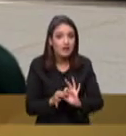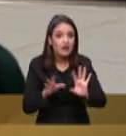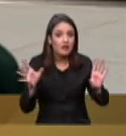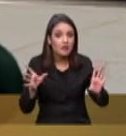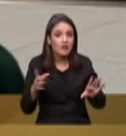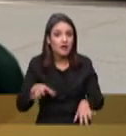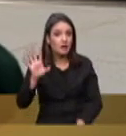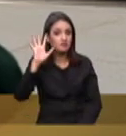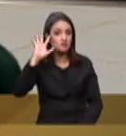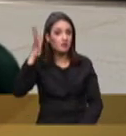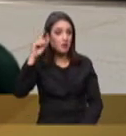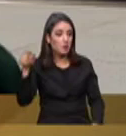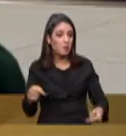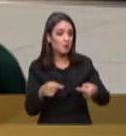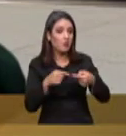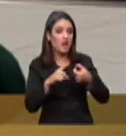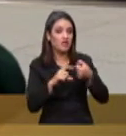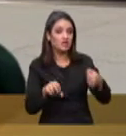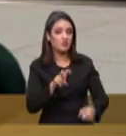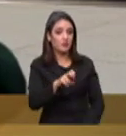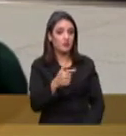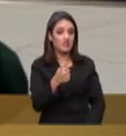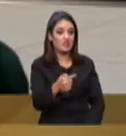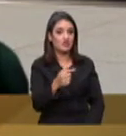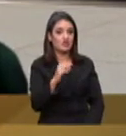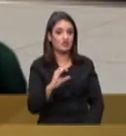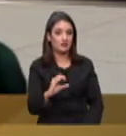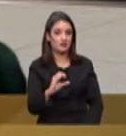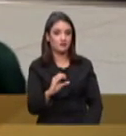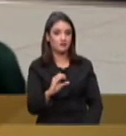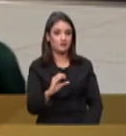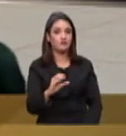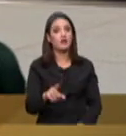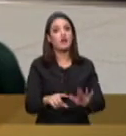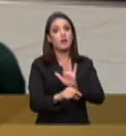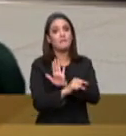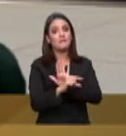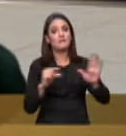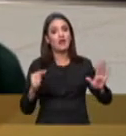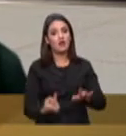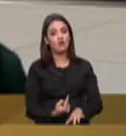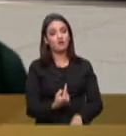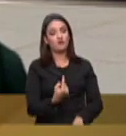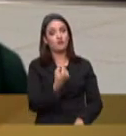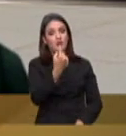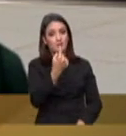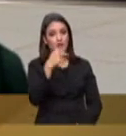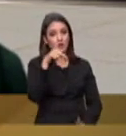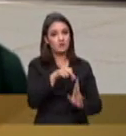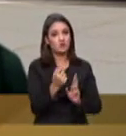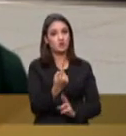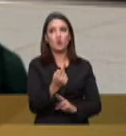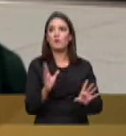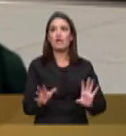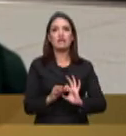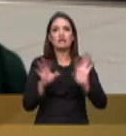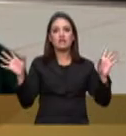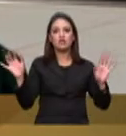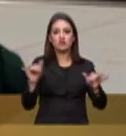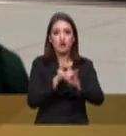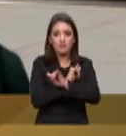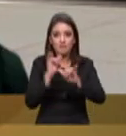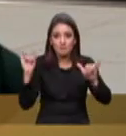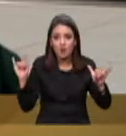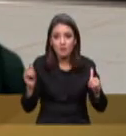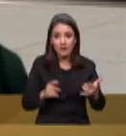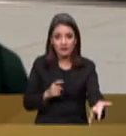ao artigo 57C, caput, e parágrafo 1º, inciso 1, para permitir a propaganda